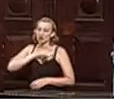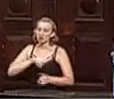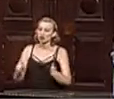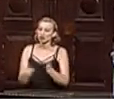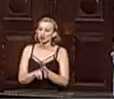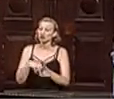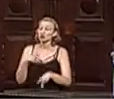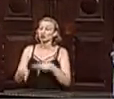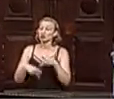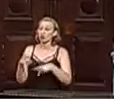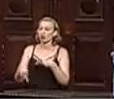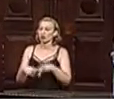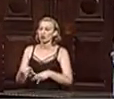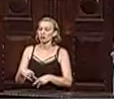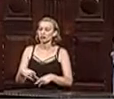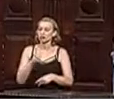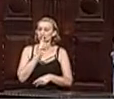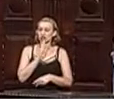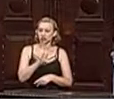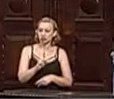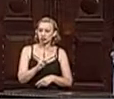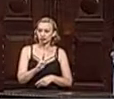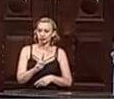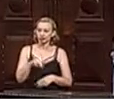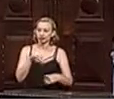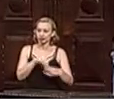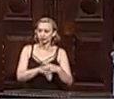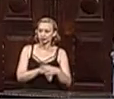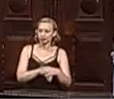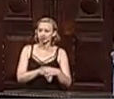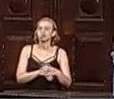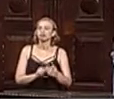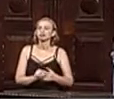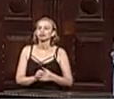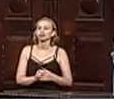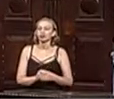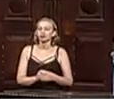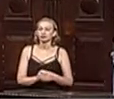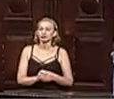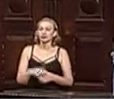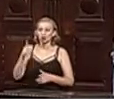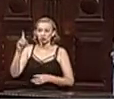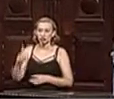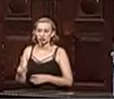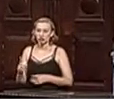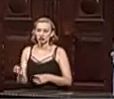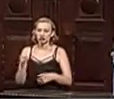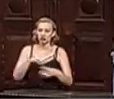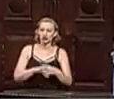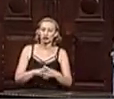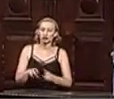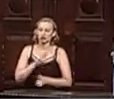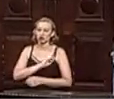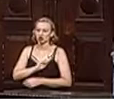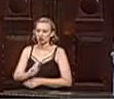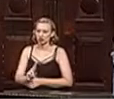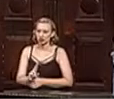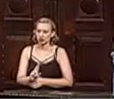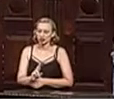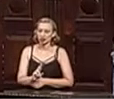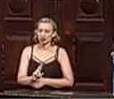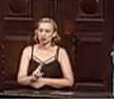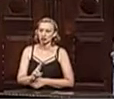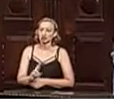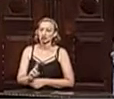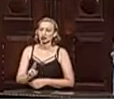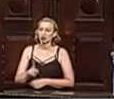das eleições, ouvindo a ampla maioria daqueles que lá compareceram, com o seu direito de voto adequadamente respeitado, e colocaram